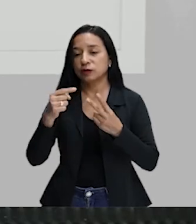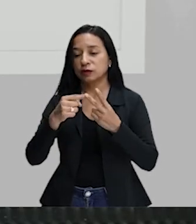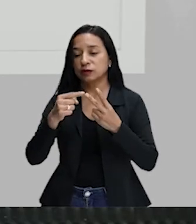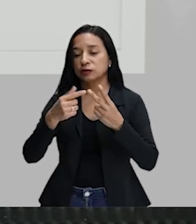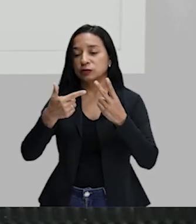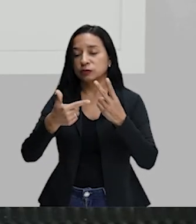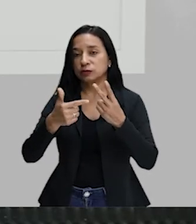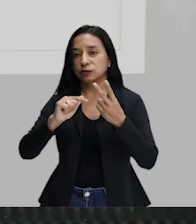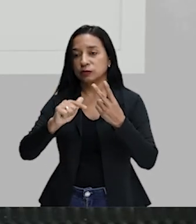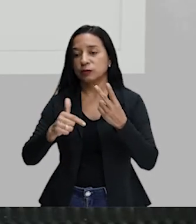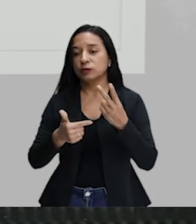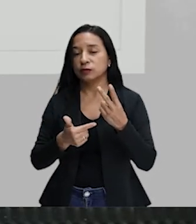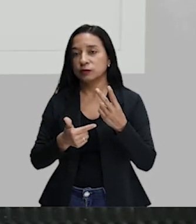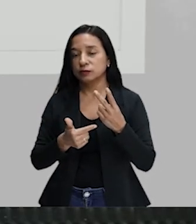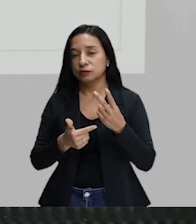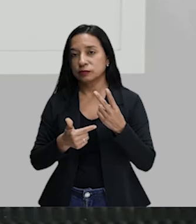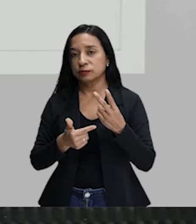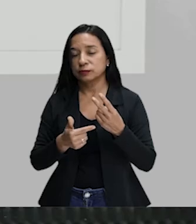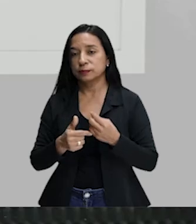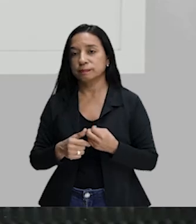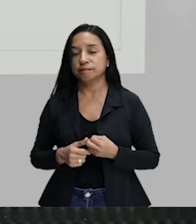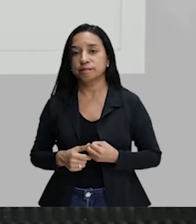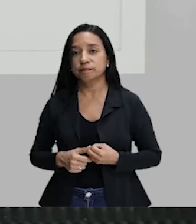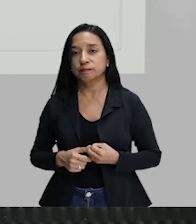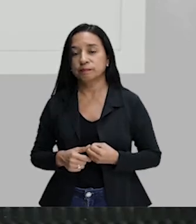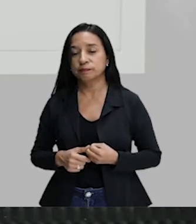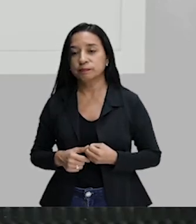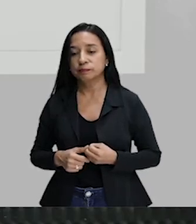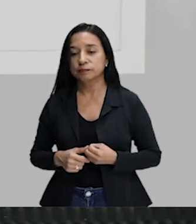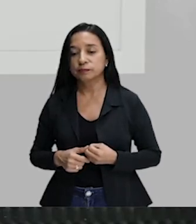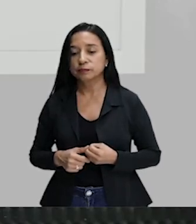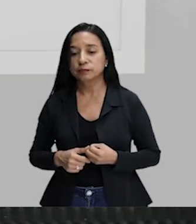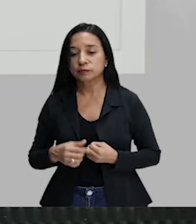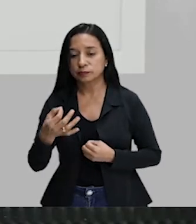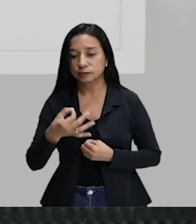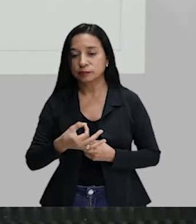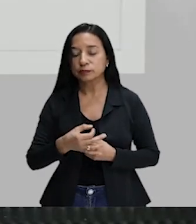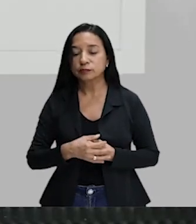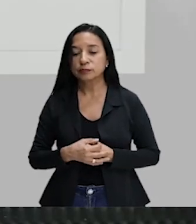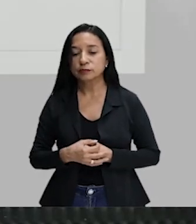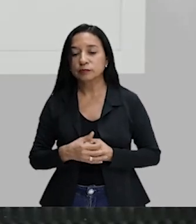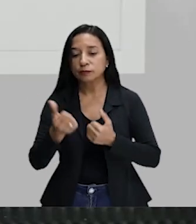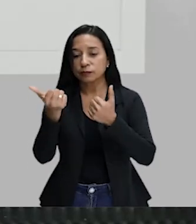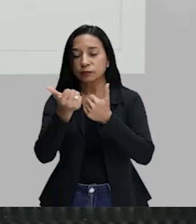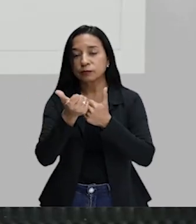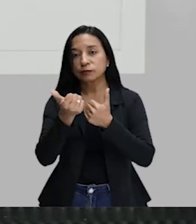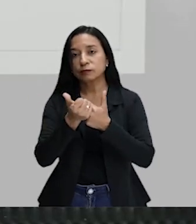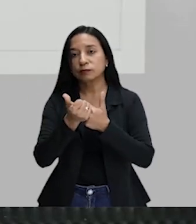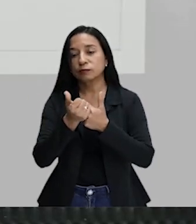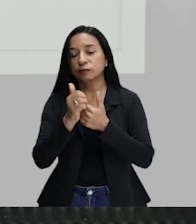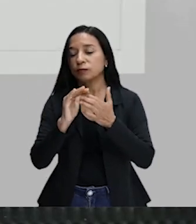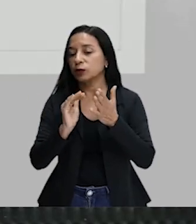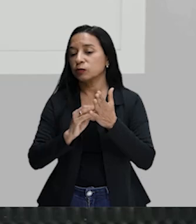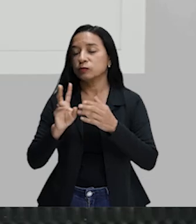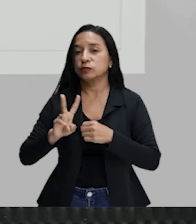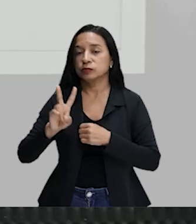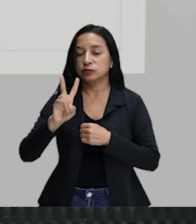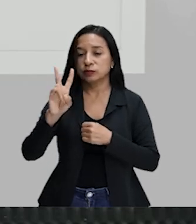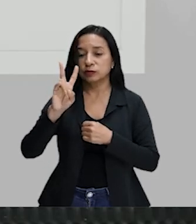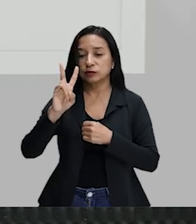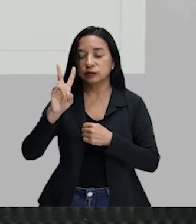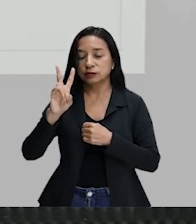2. Raiz de 2 sobre 2. Certo? Substituir aí todos os valores,